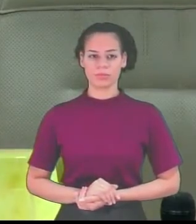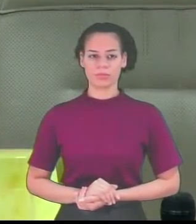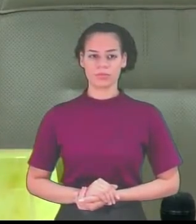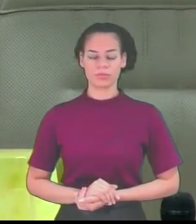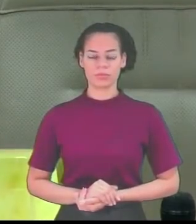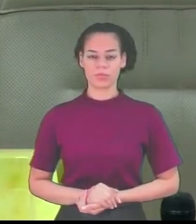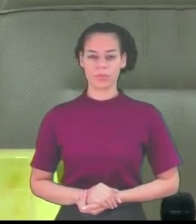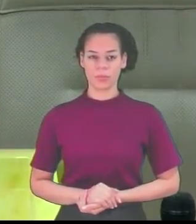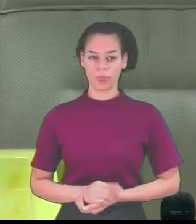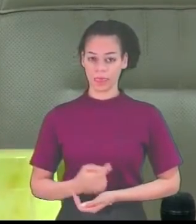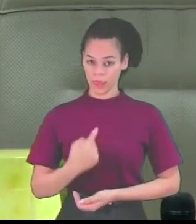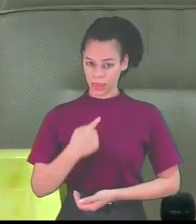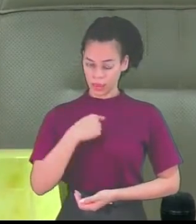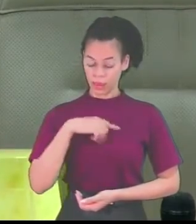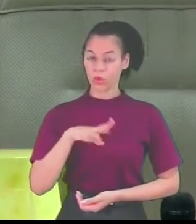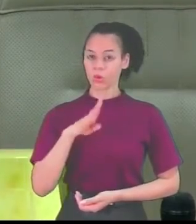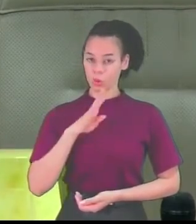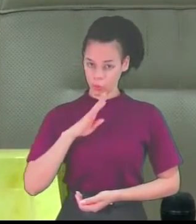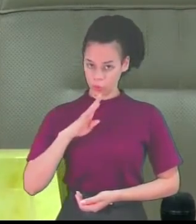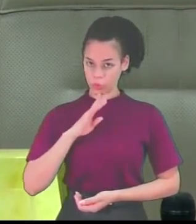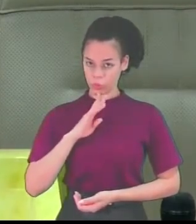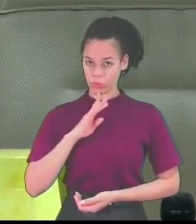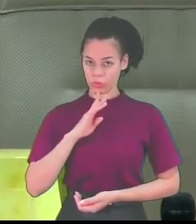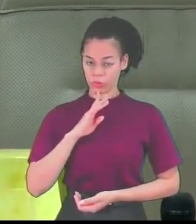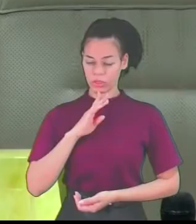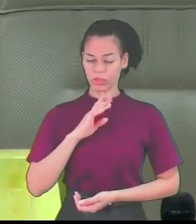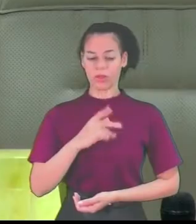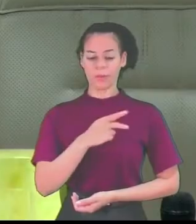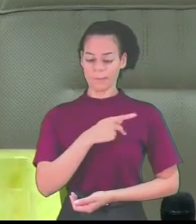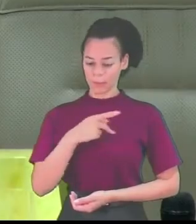e eu conheci não conheço um pastor